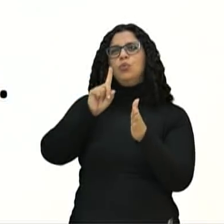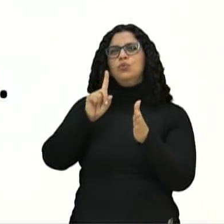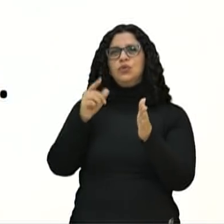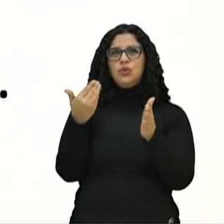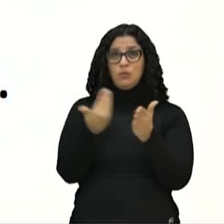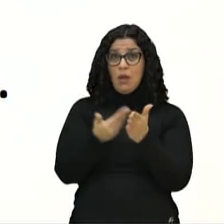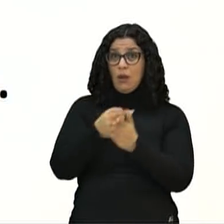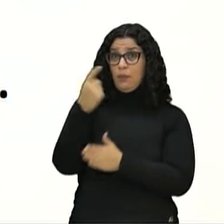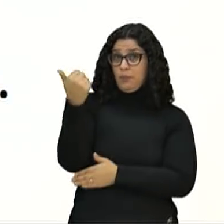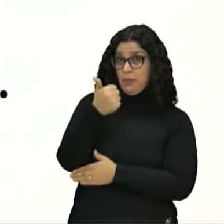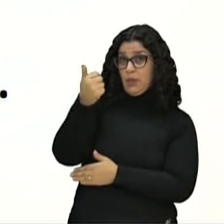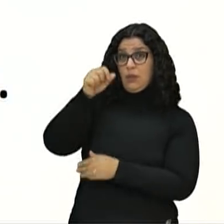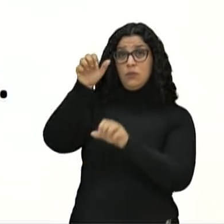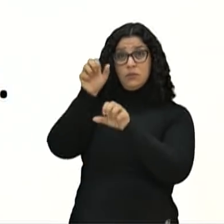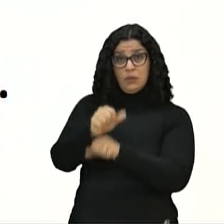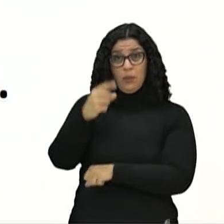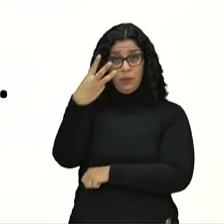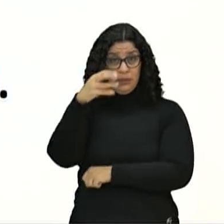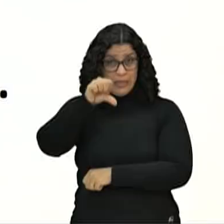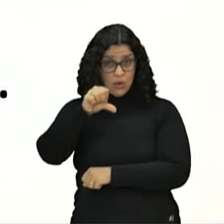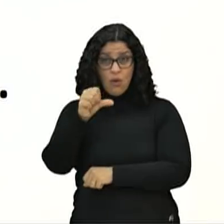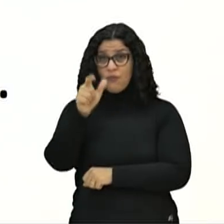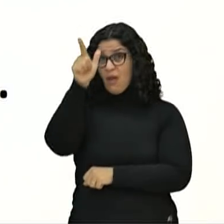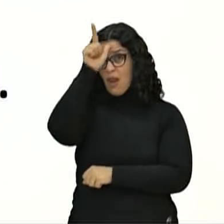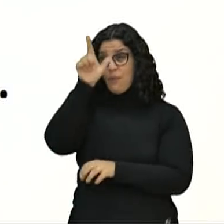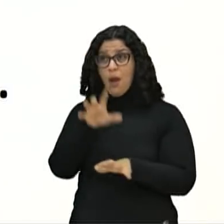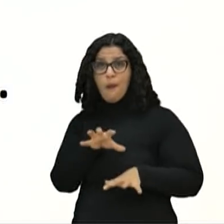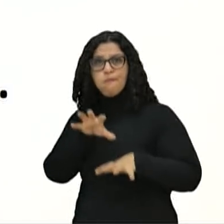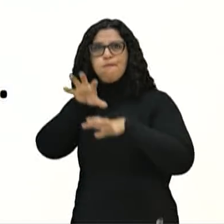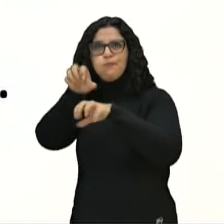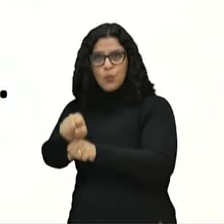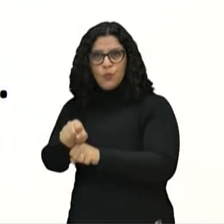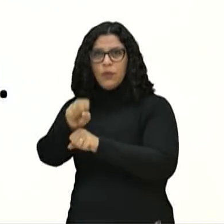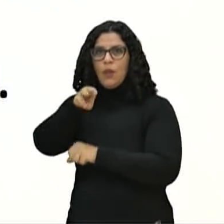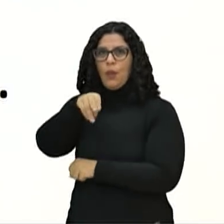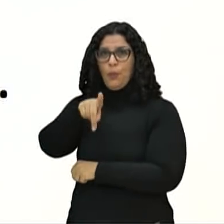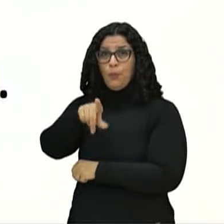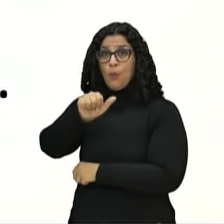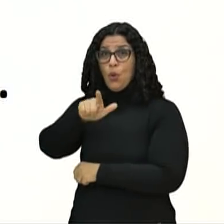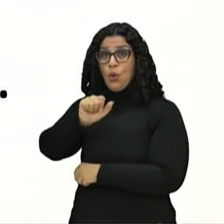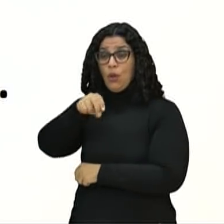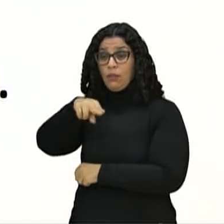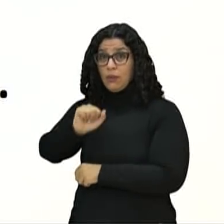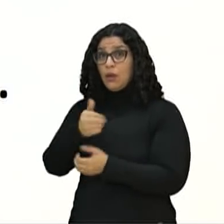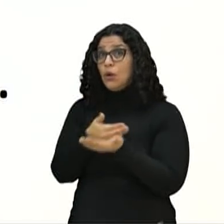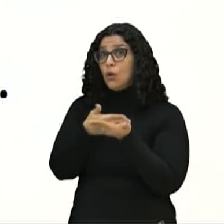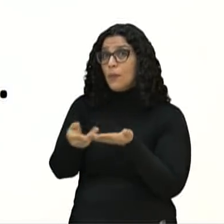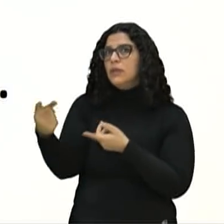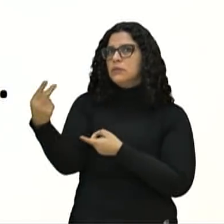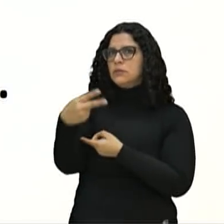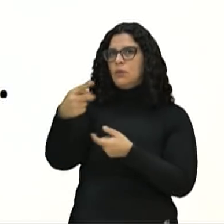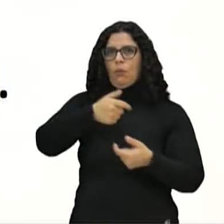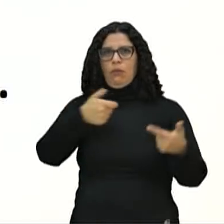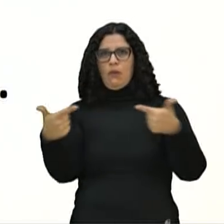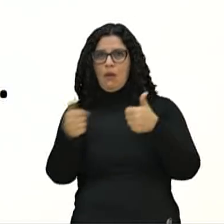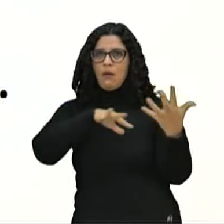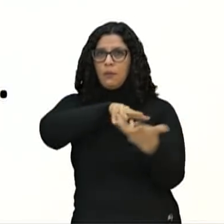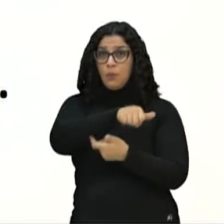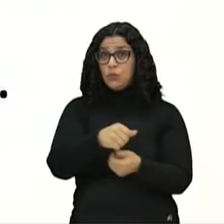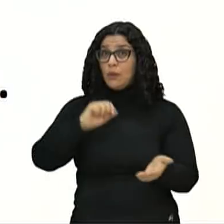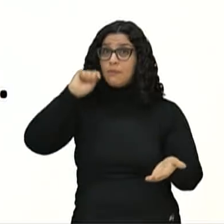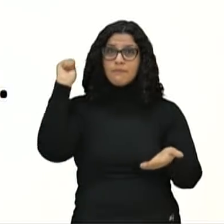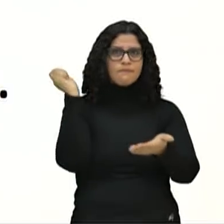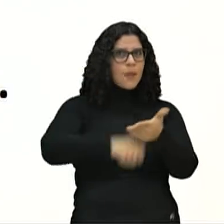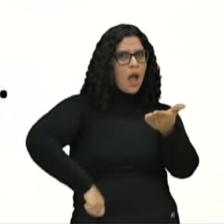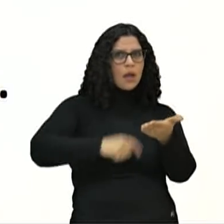de setembro de 39, a Alemanha invadiu a Polônia. Ponto. Data que se marca o início da Segunda Guerra Mundial. Marca no